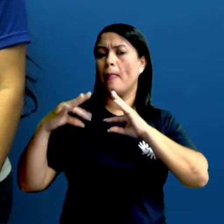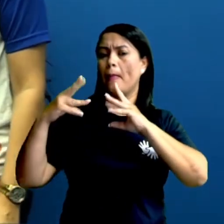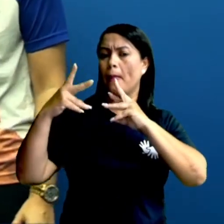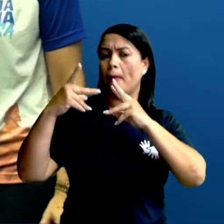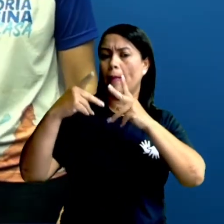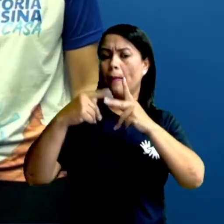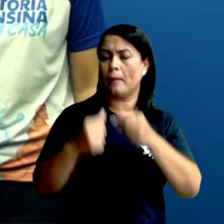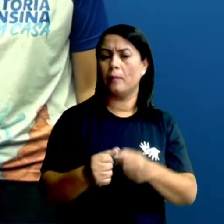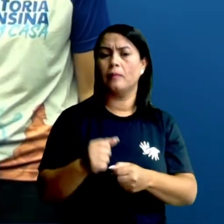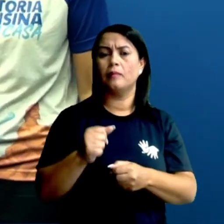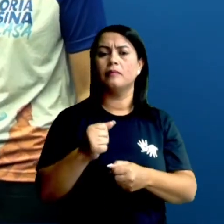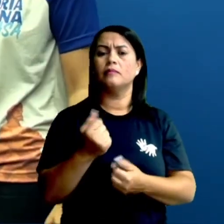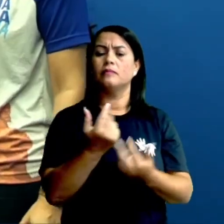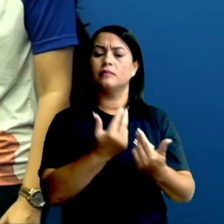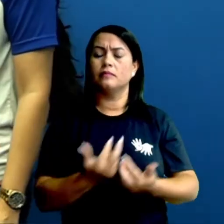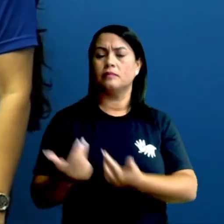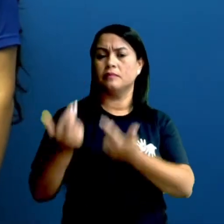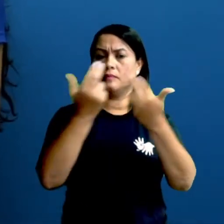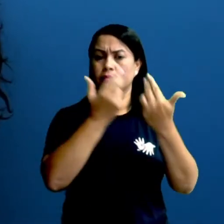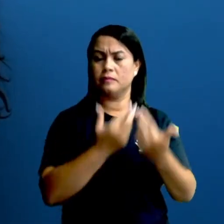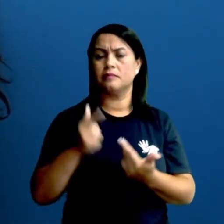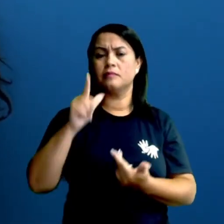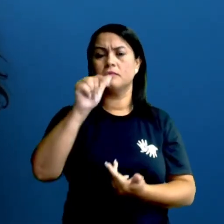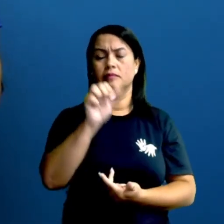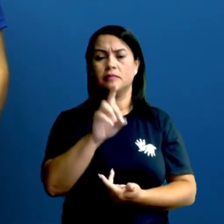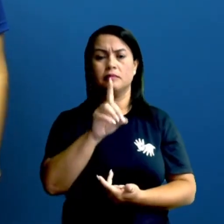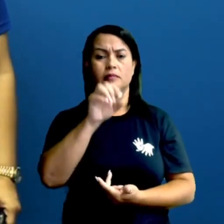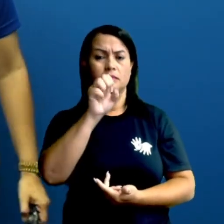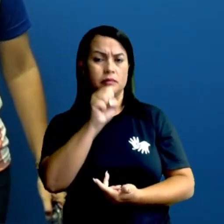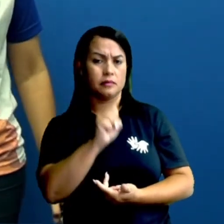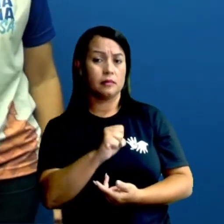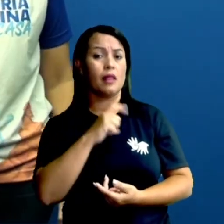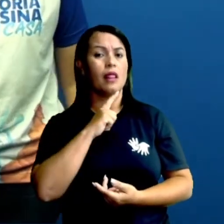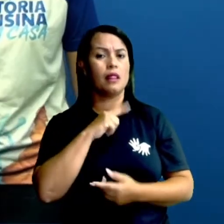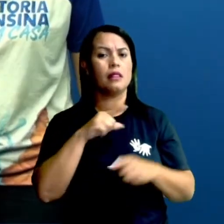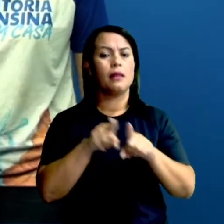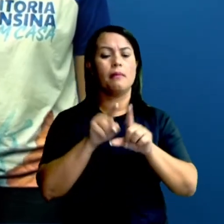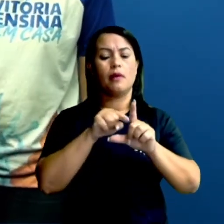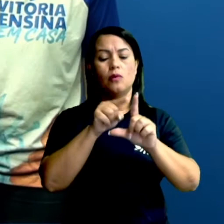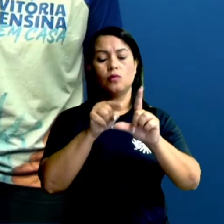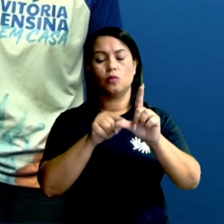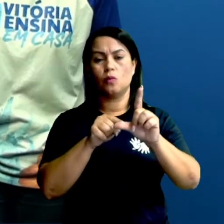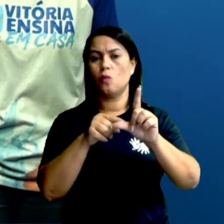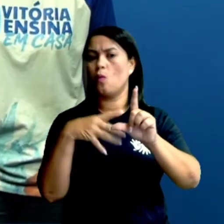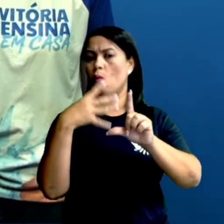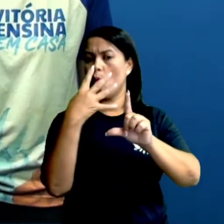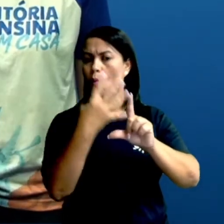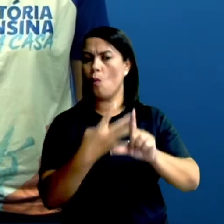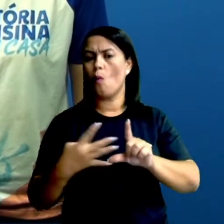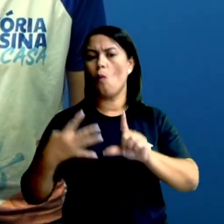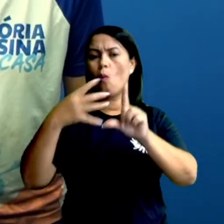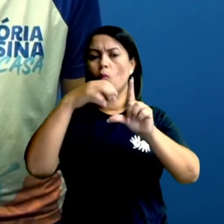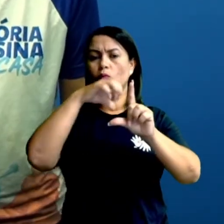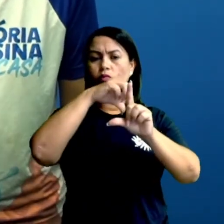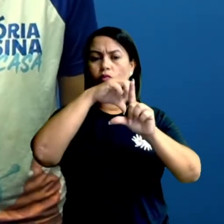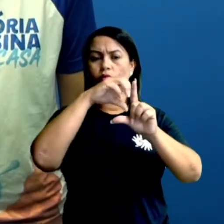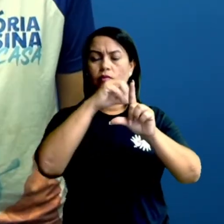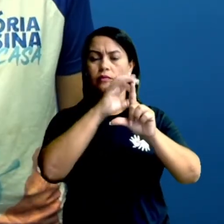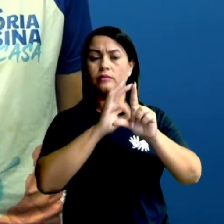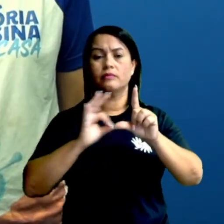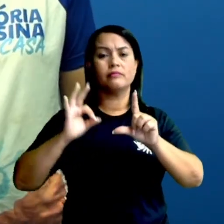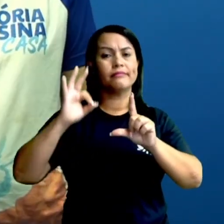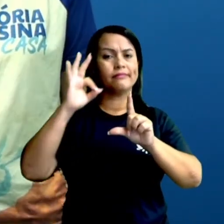os lados iguais, ele também tem os 4 ângulos iguais, não é isso? Formados ângulos de 90, o